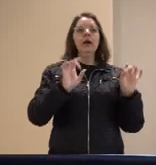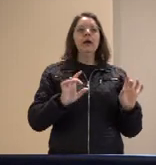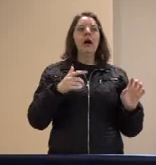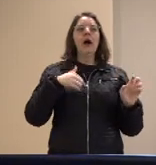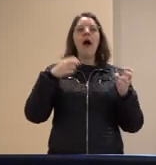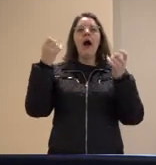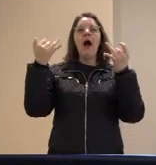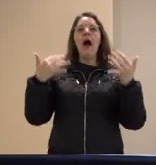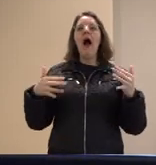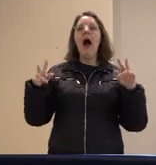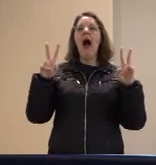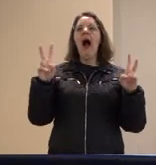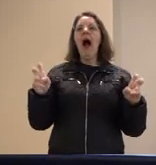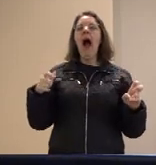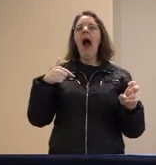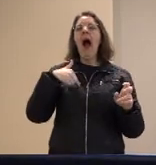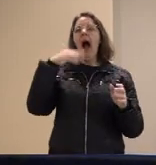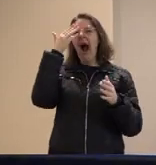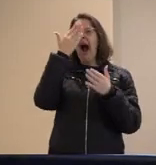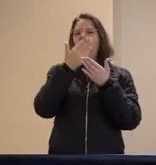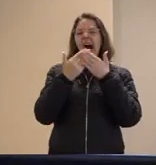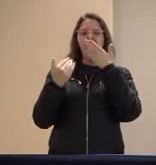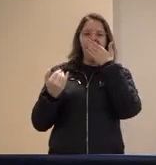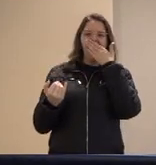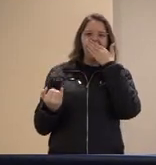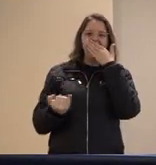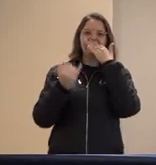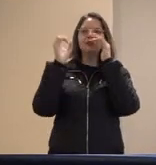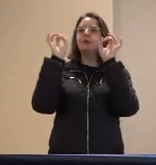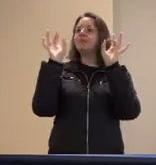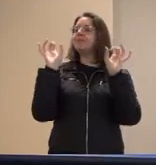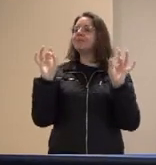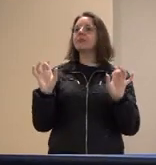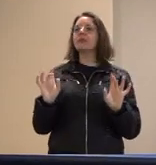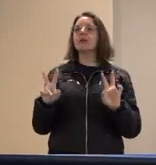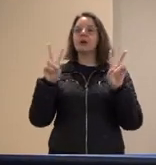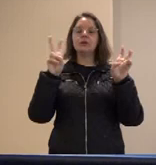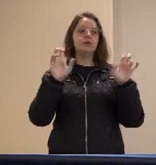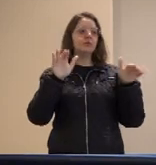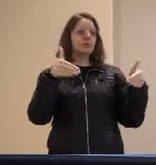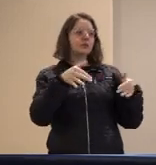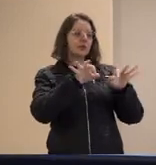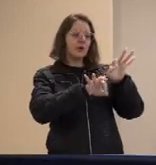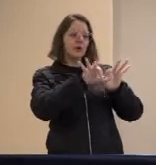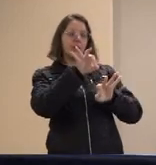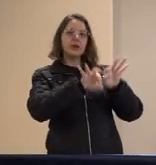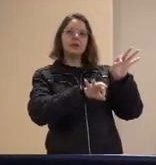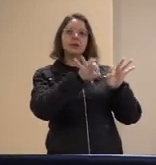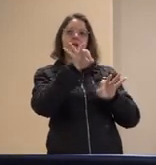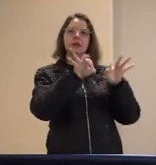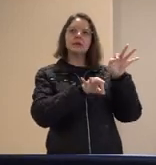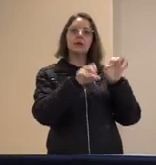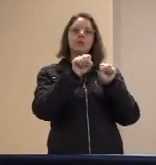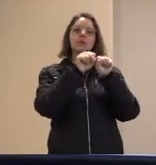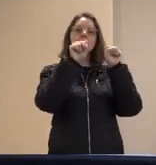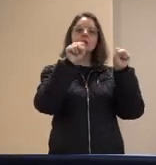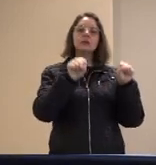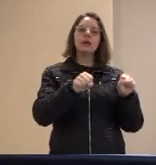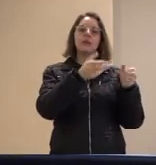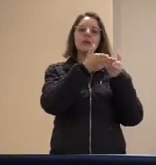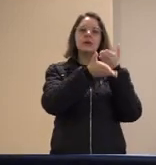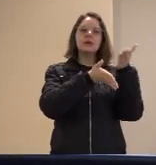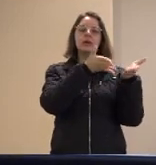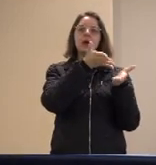de um tema que eu acho que é fundamental, que é o reordenamento dos serviços